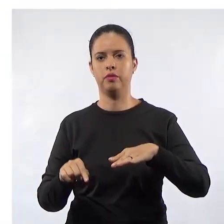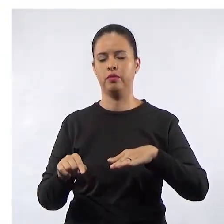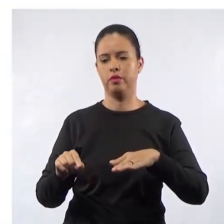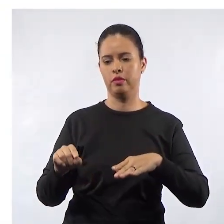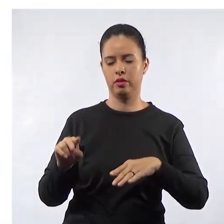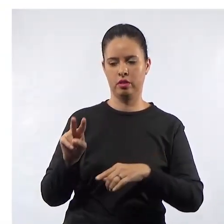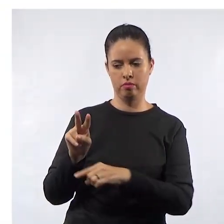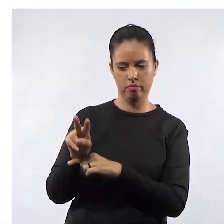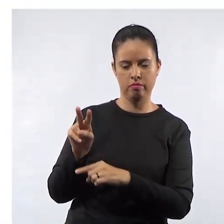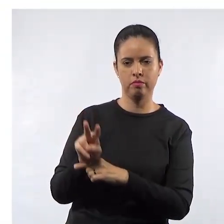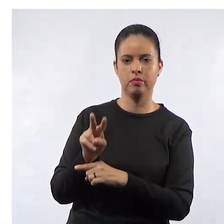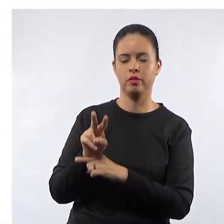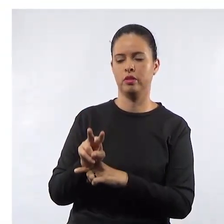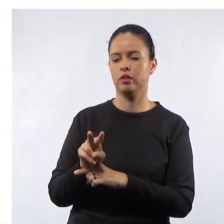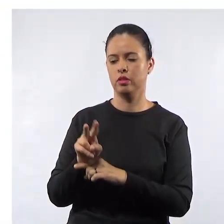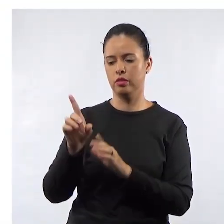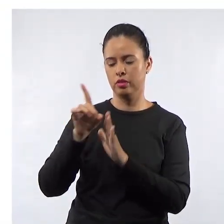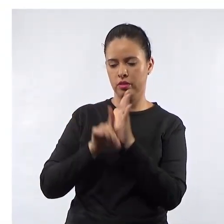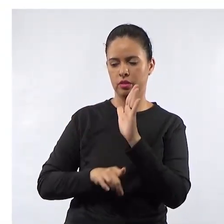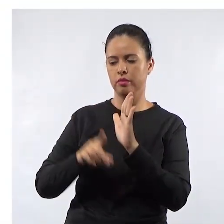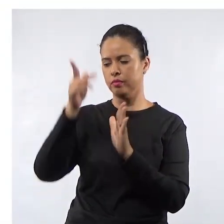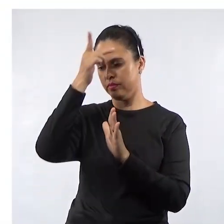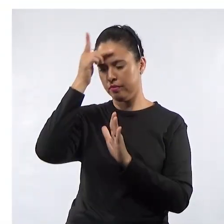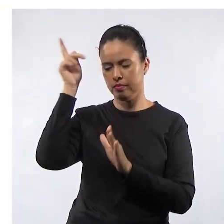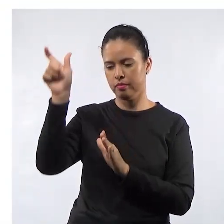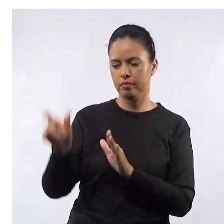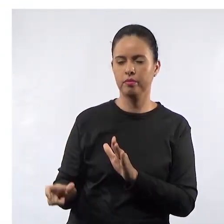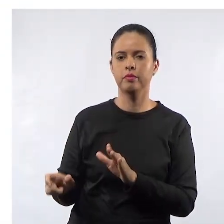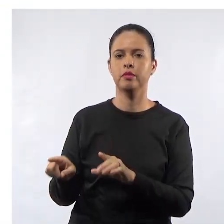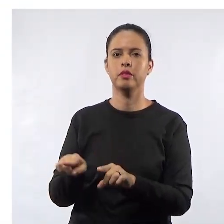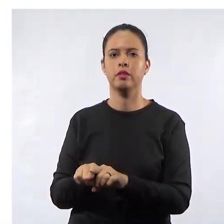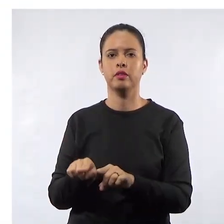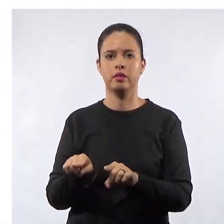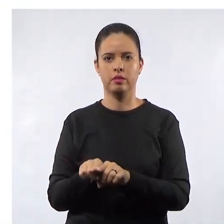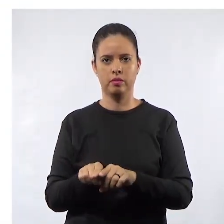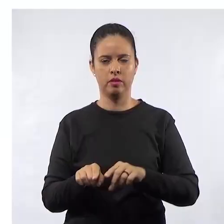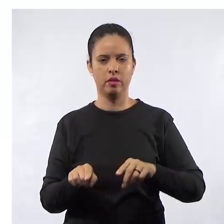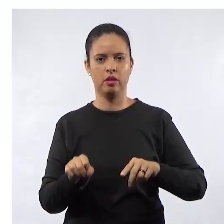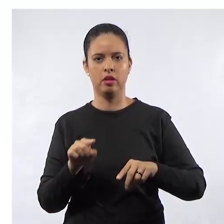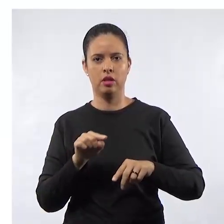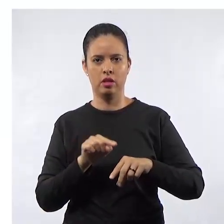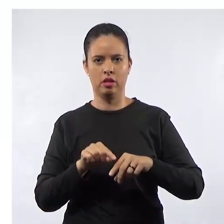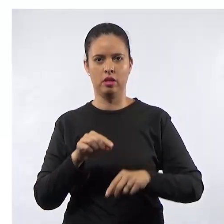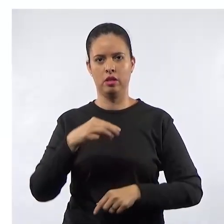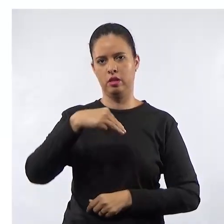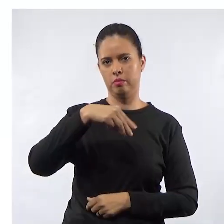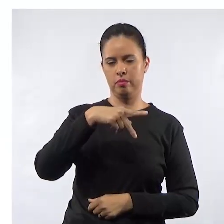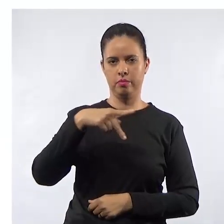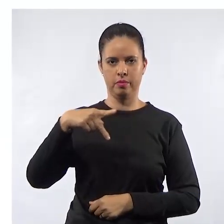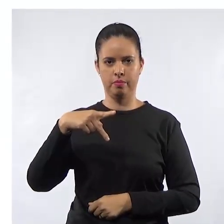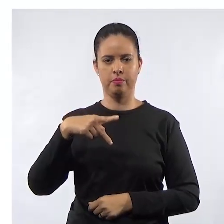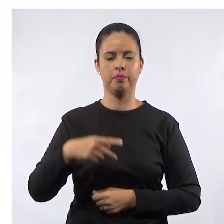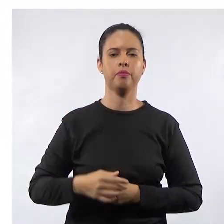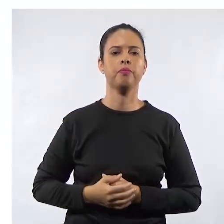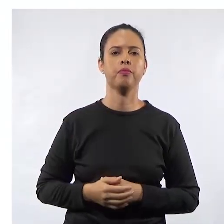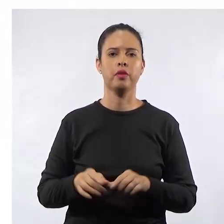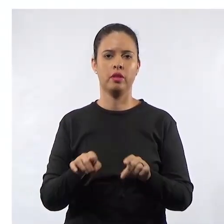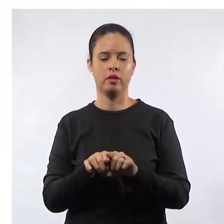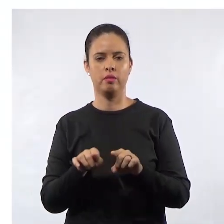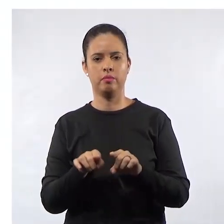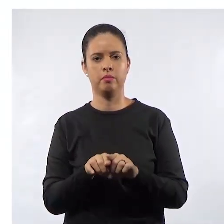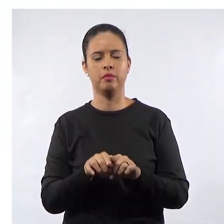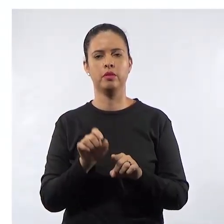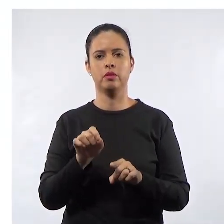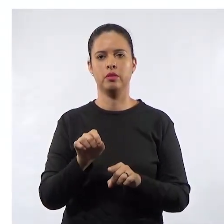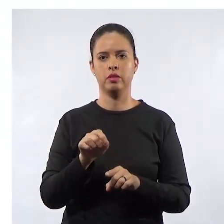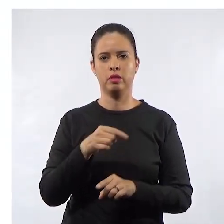também tem promotoria da defesa do consumidor, né? Em Ministério Público de Estado, estadual, ok? Temos